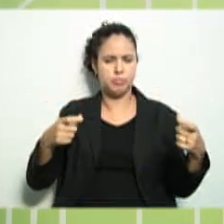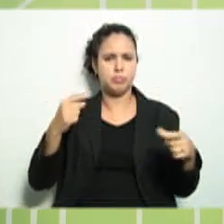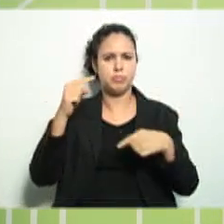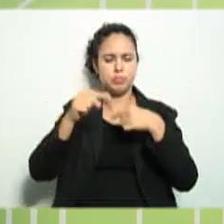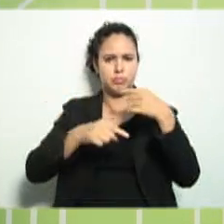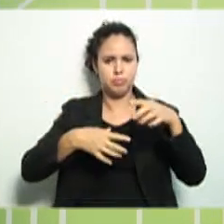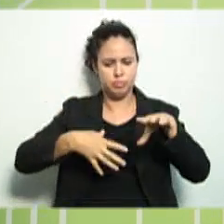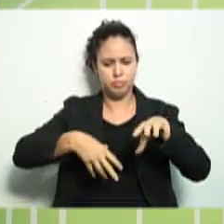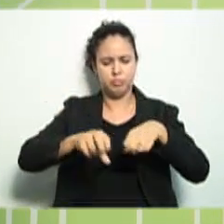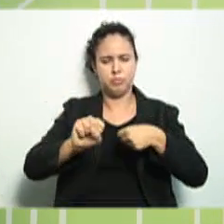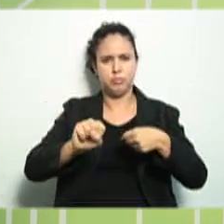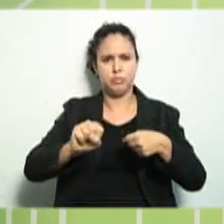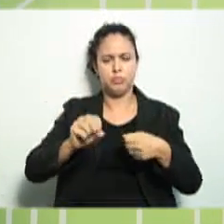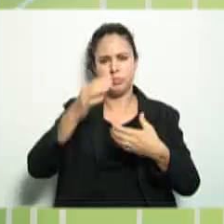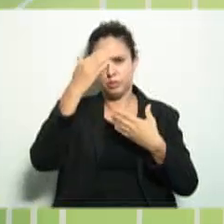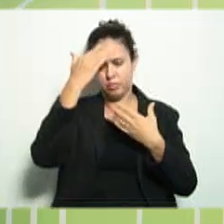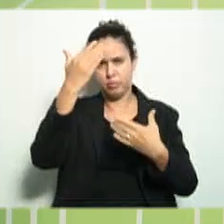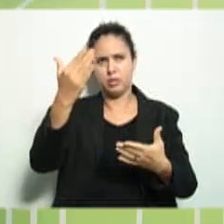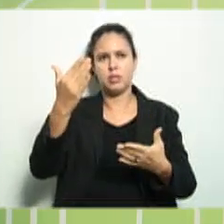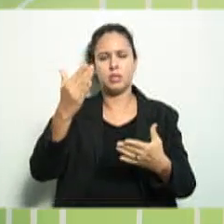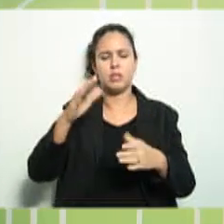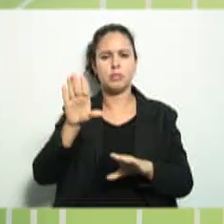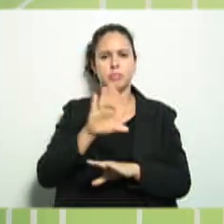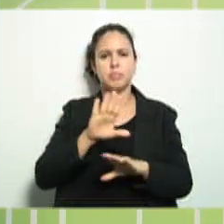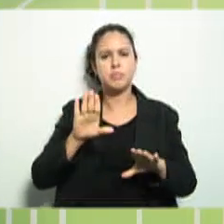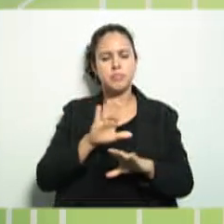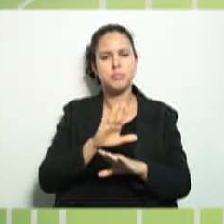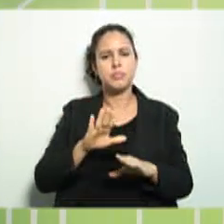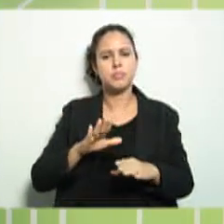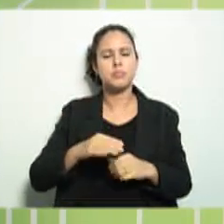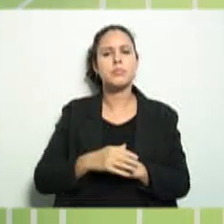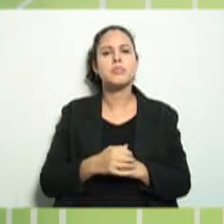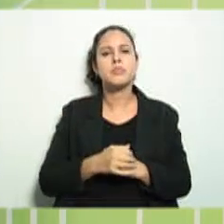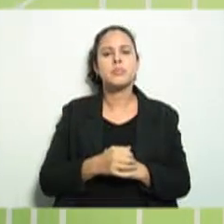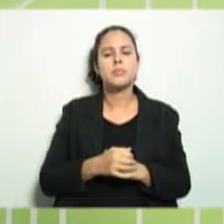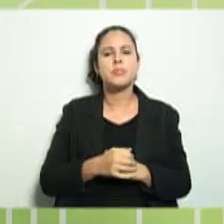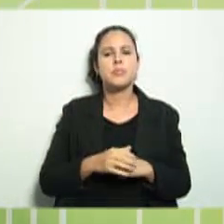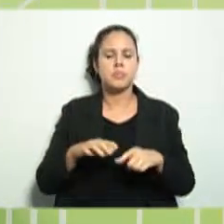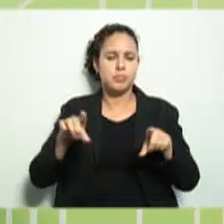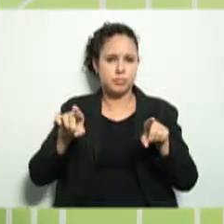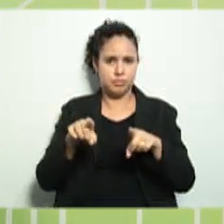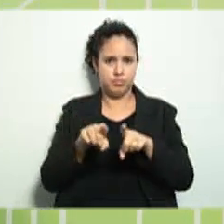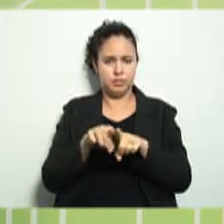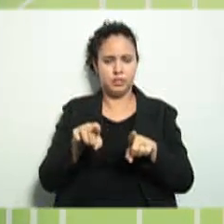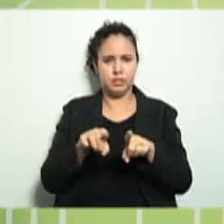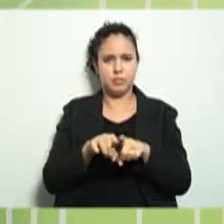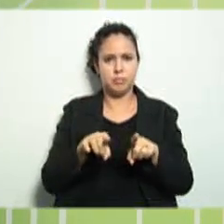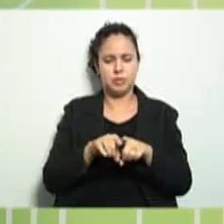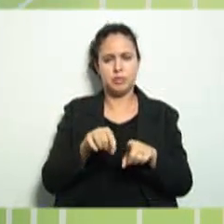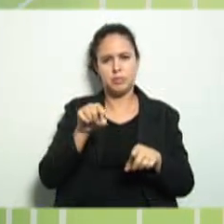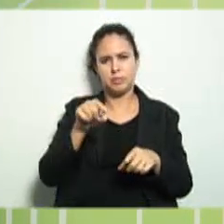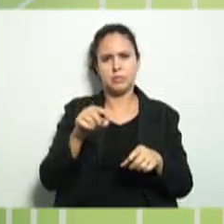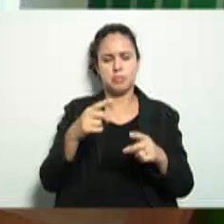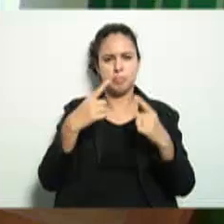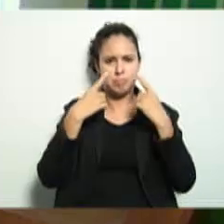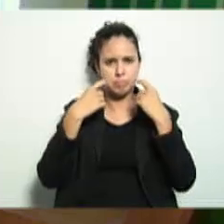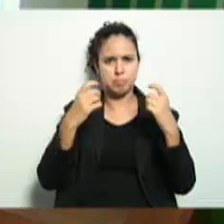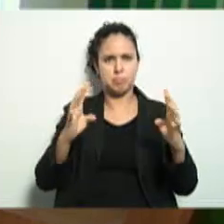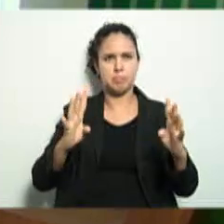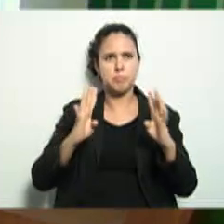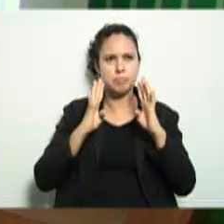profissional. Muito obrigado pela sua participação, muito obrigado por nos dar esse espaço e até a